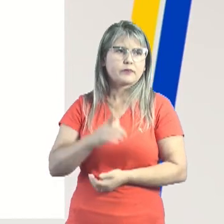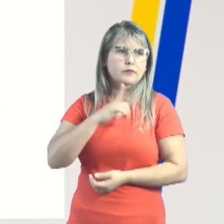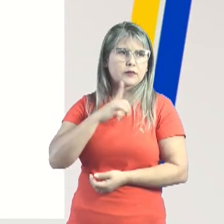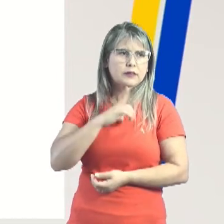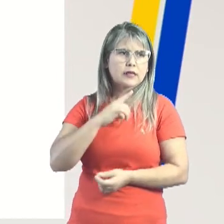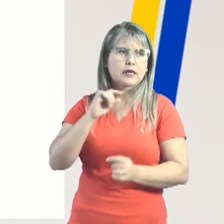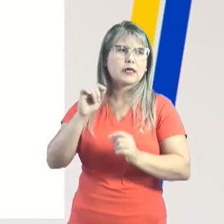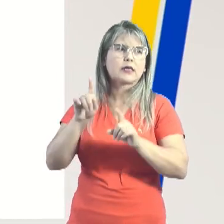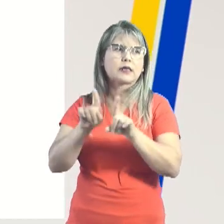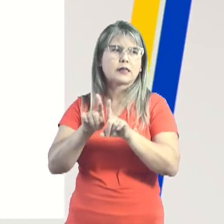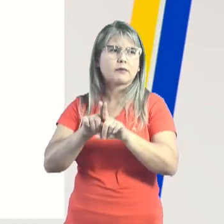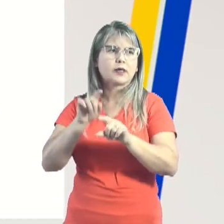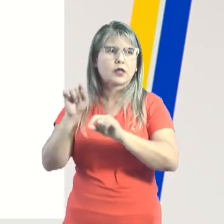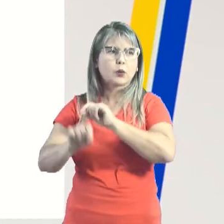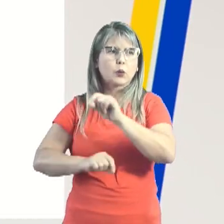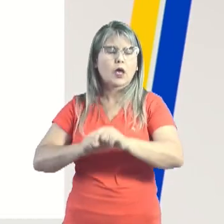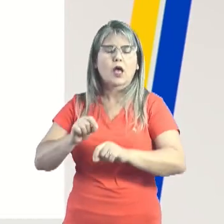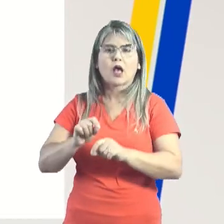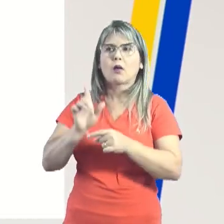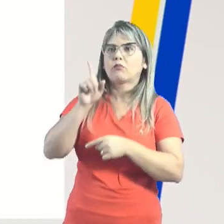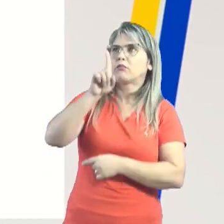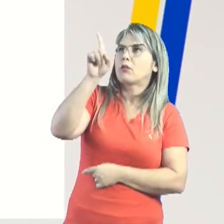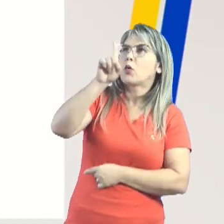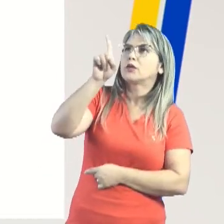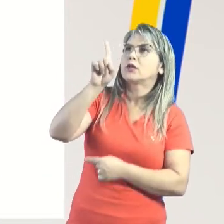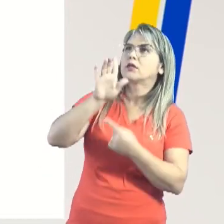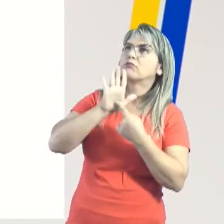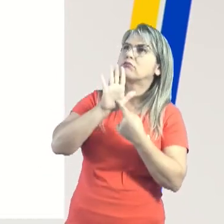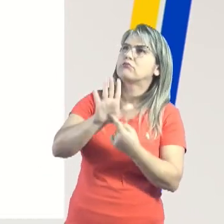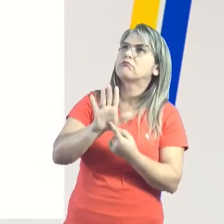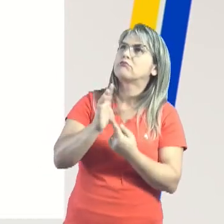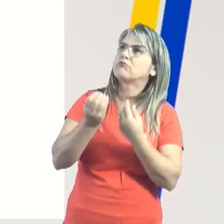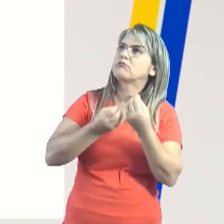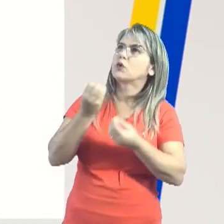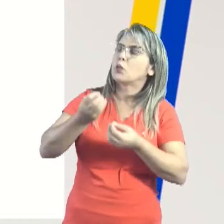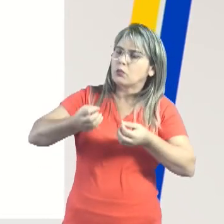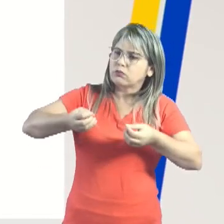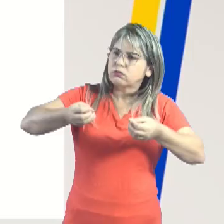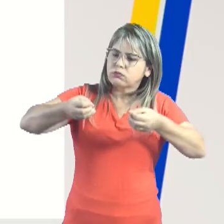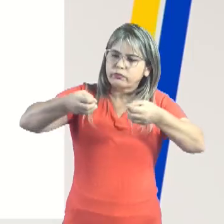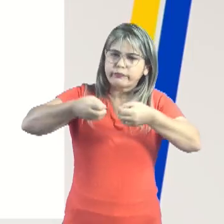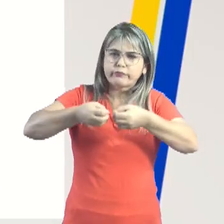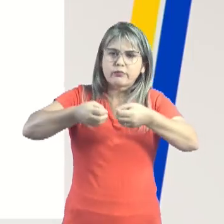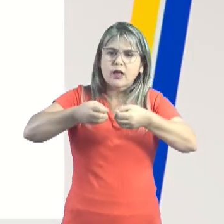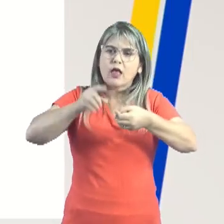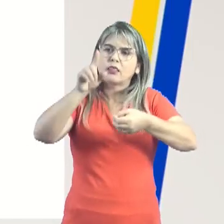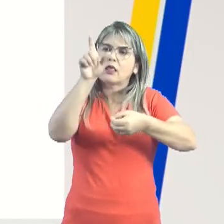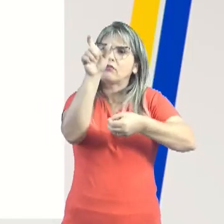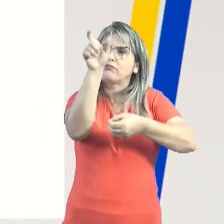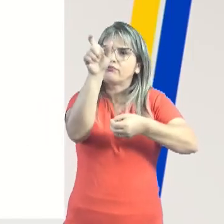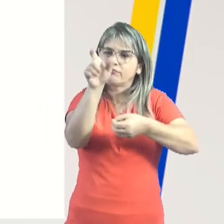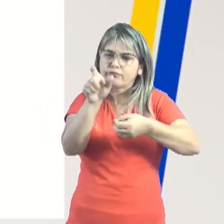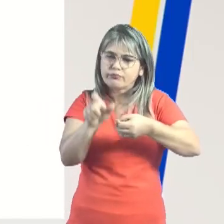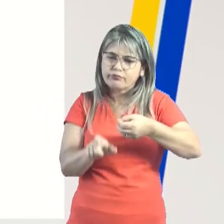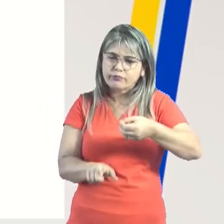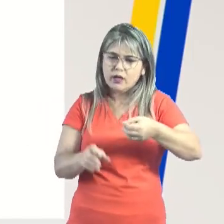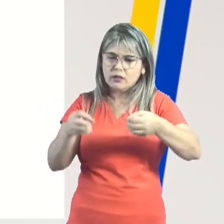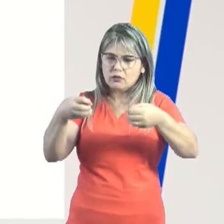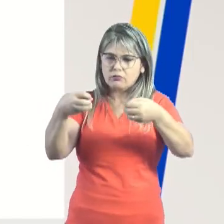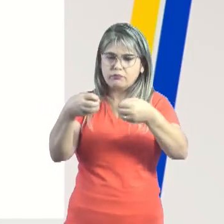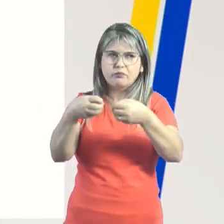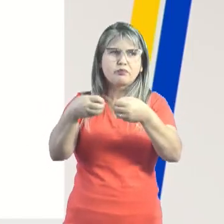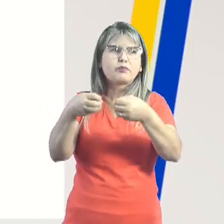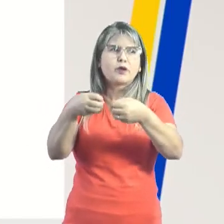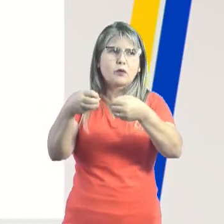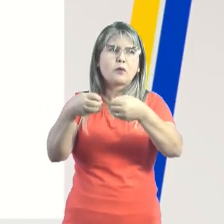se comunica com a bexiga, né? Filtra, joga o líquido aqui, a urina aqui dentro da bexiga, a